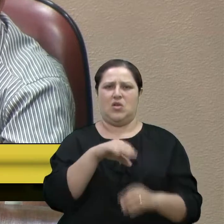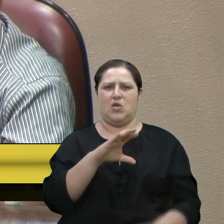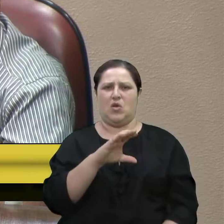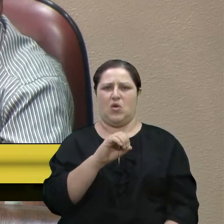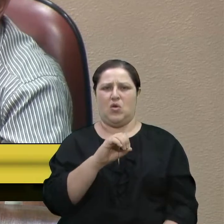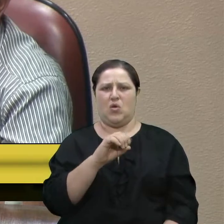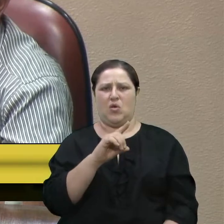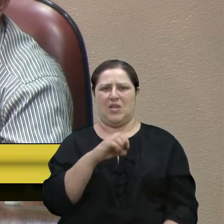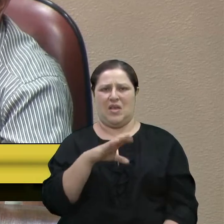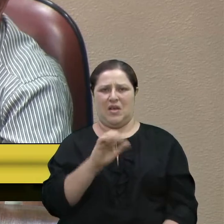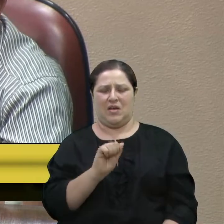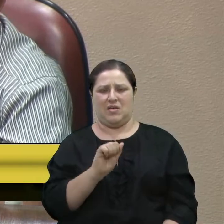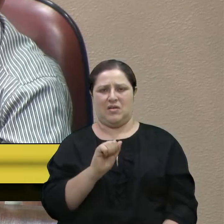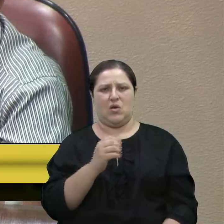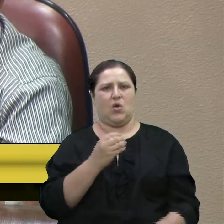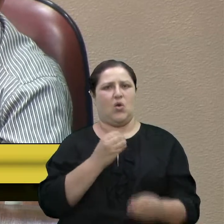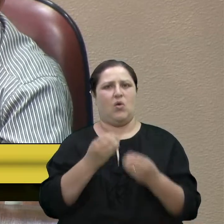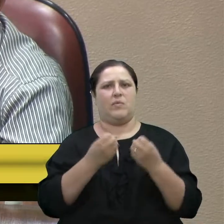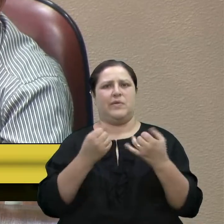Isso não tem explicação.